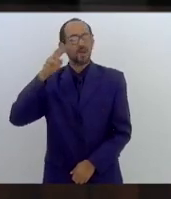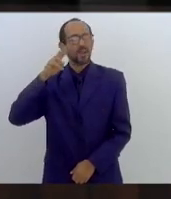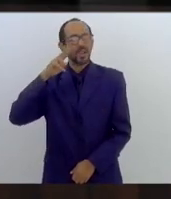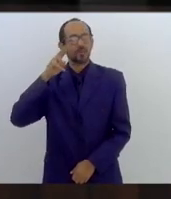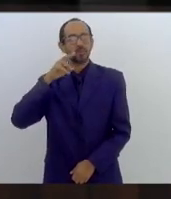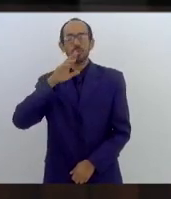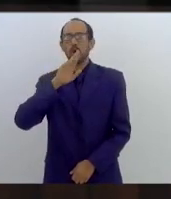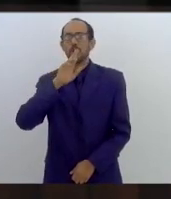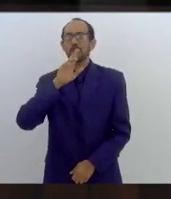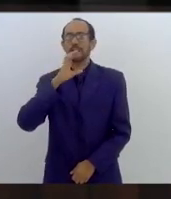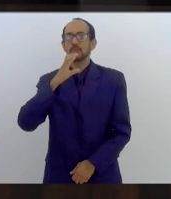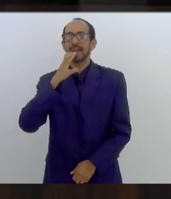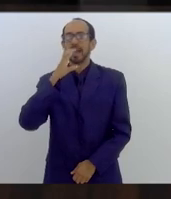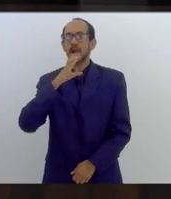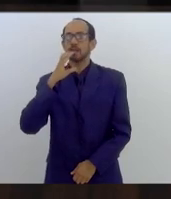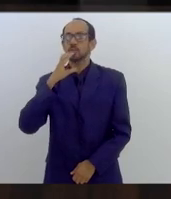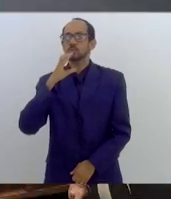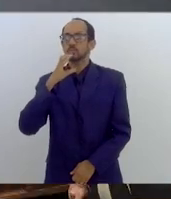Esposa.